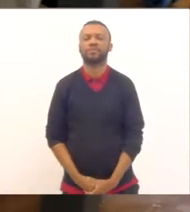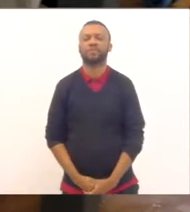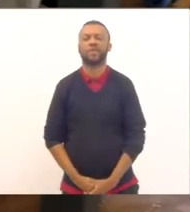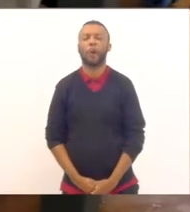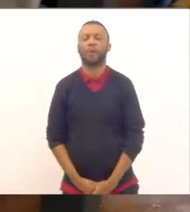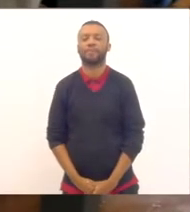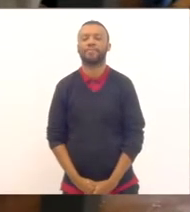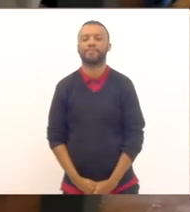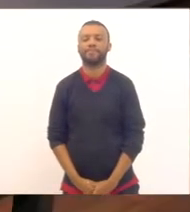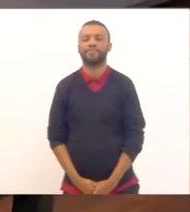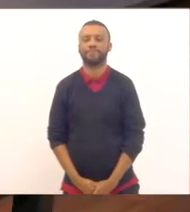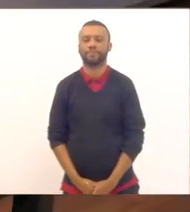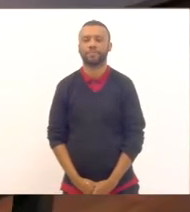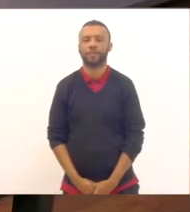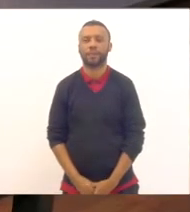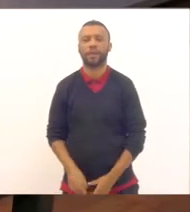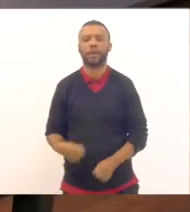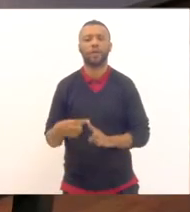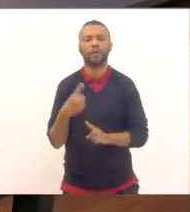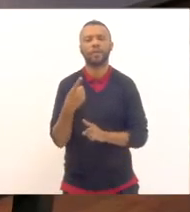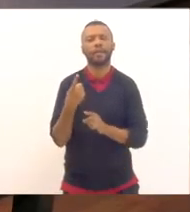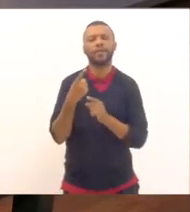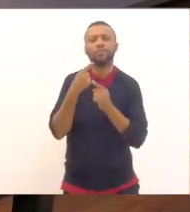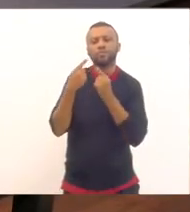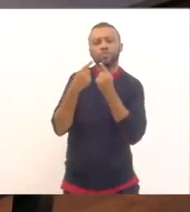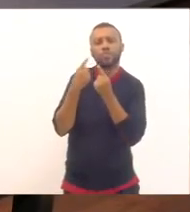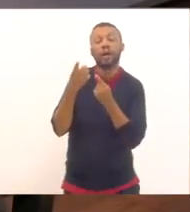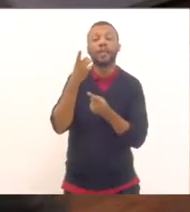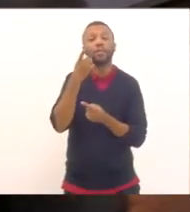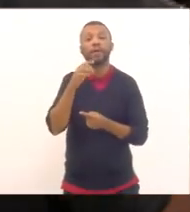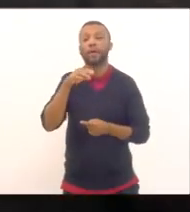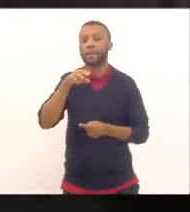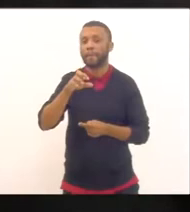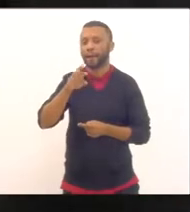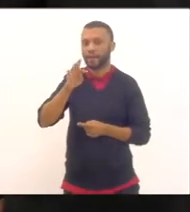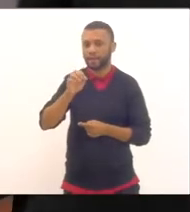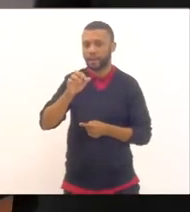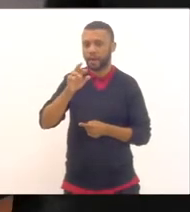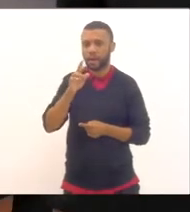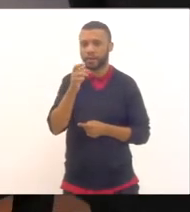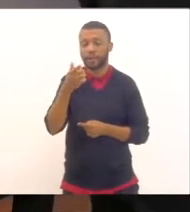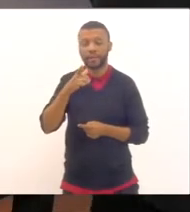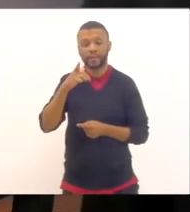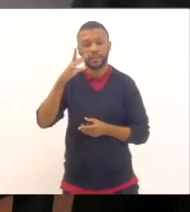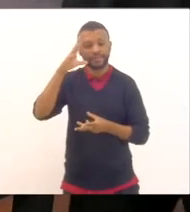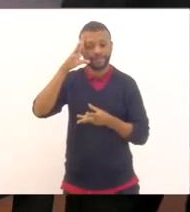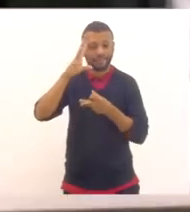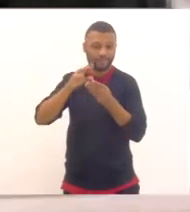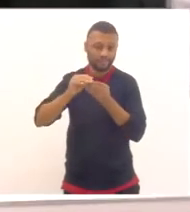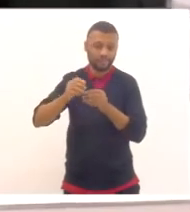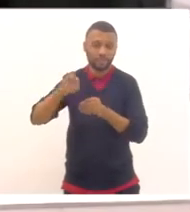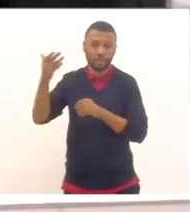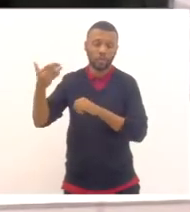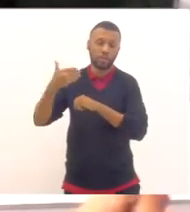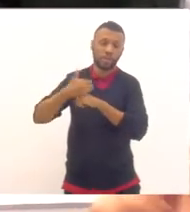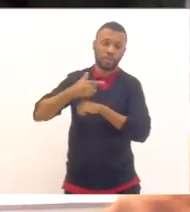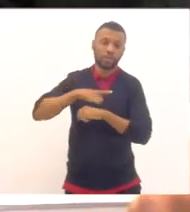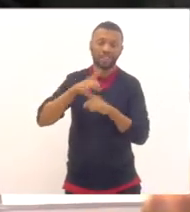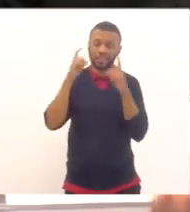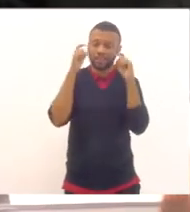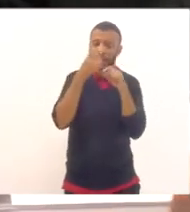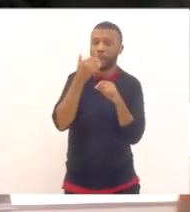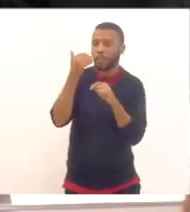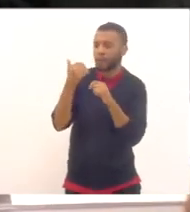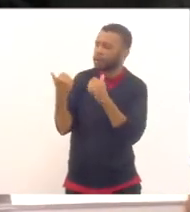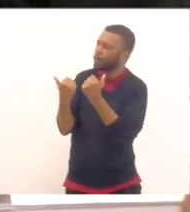sim é que tá conversando aqui da Marta Rocha ela tem mais entendimento do que eu então tem acento as frases que